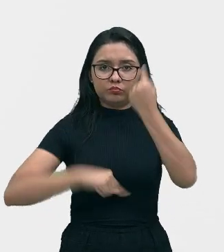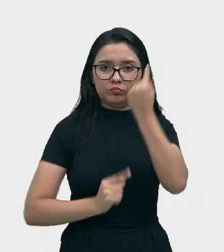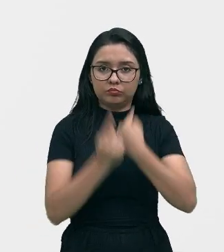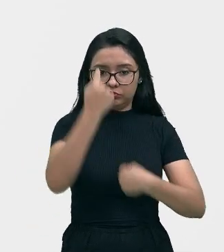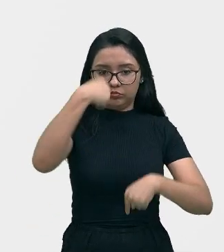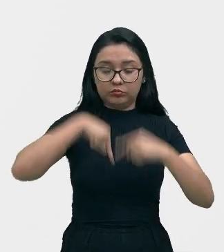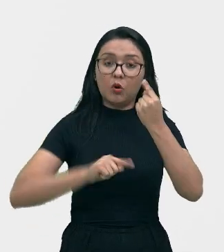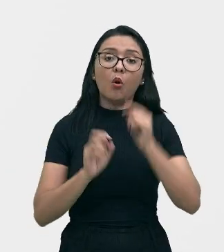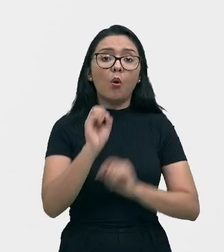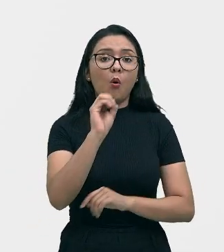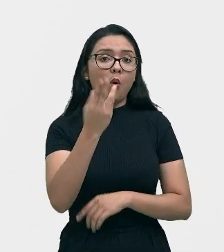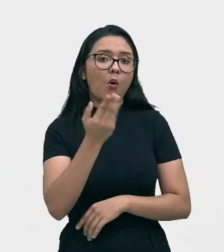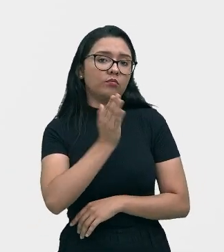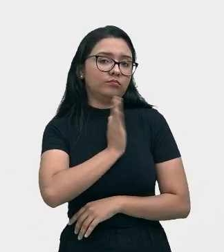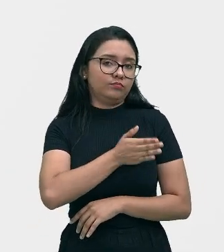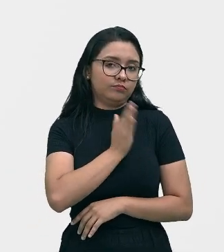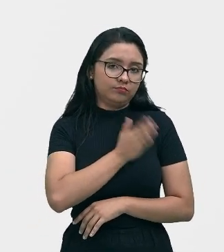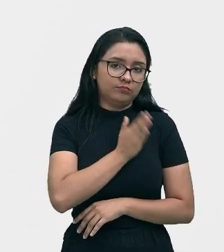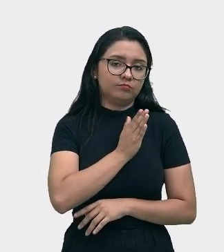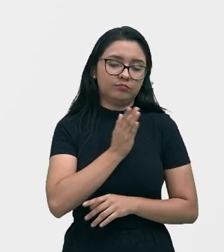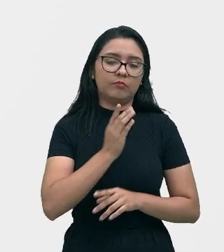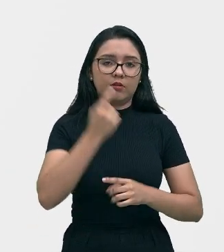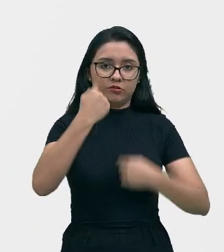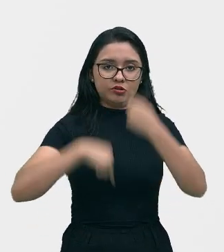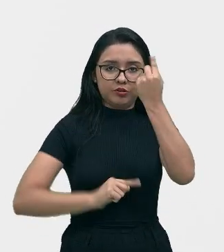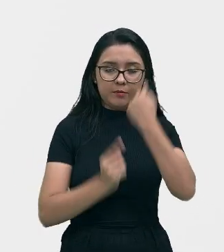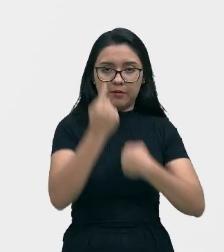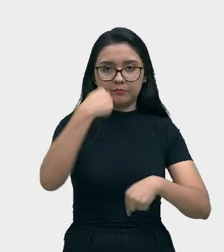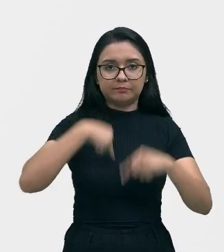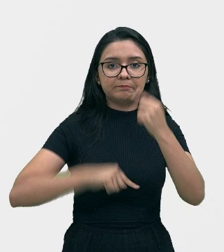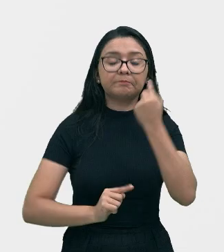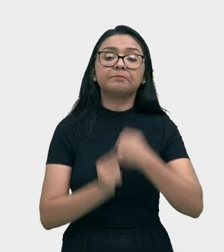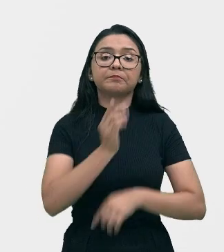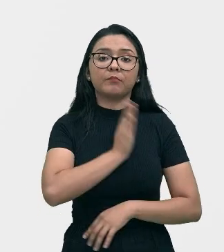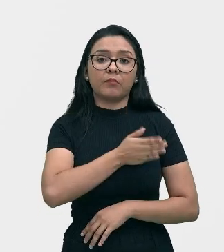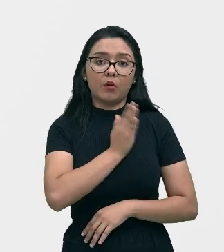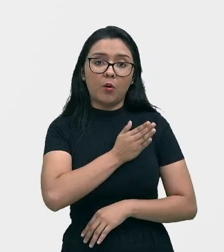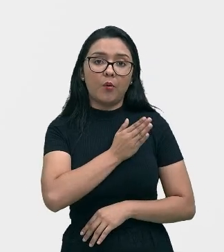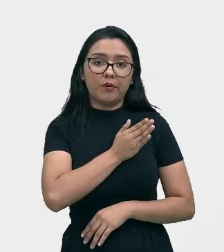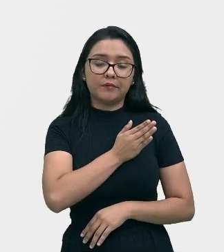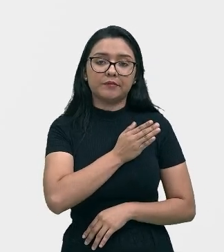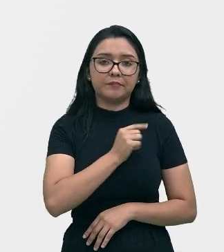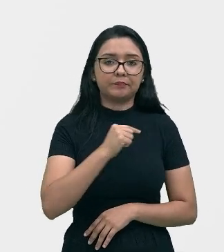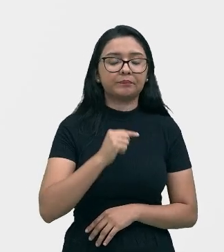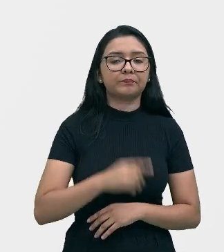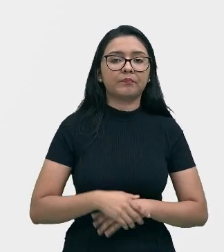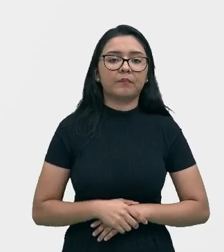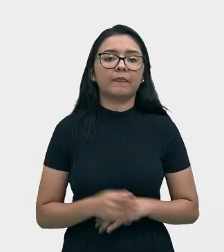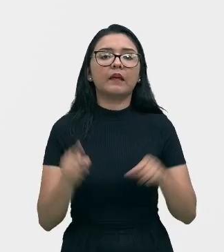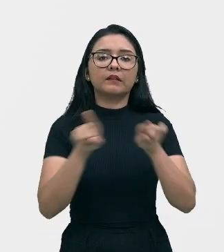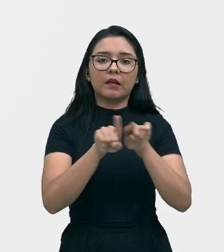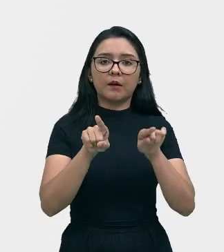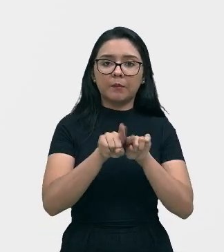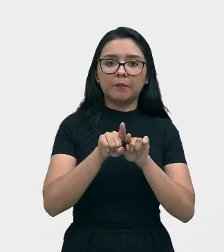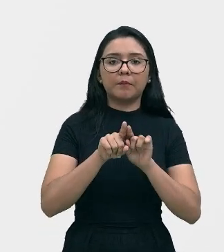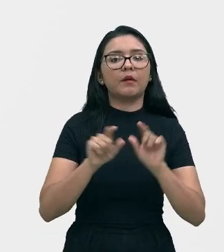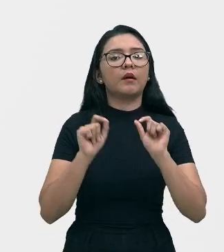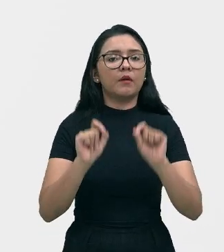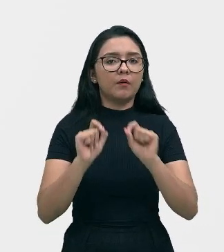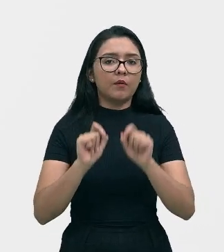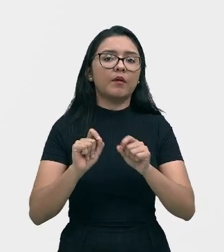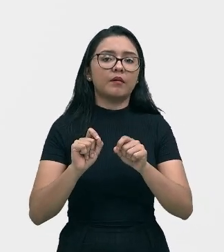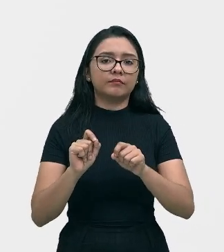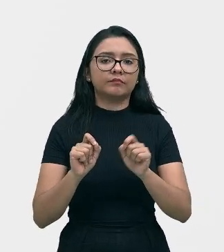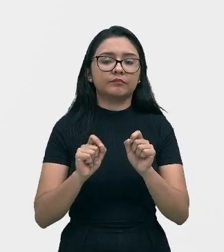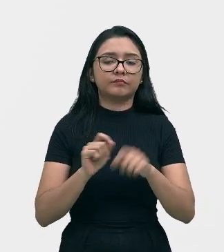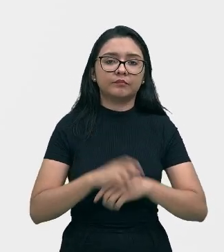ou cardiovascular, pode ser chamado assim também, né? Ele é formado pelo coração e vasos sanguíneos. E ele vai ser